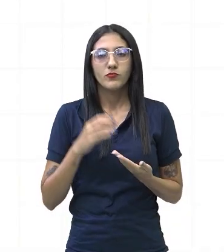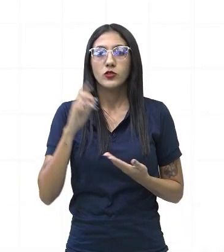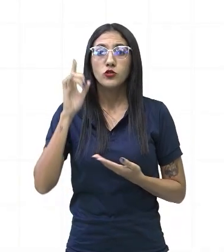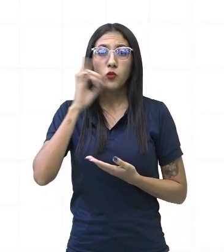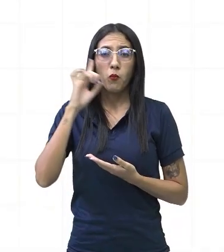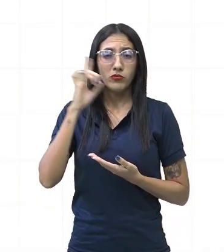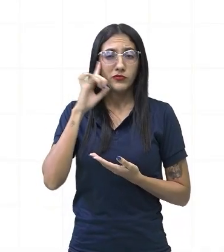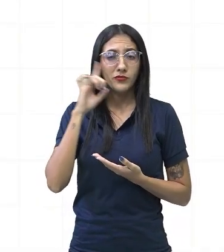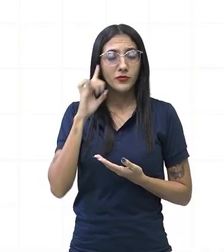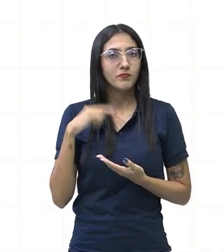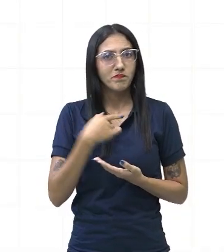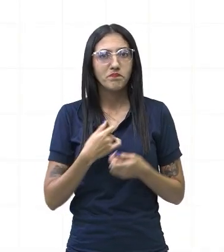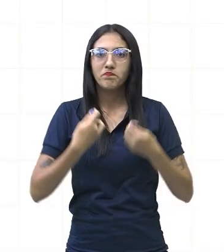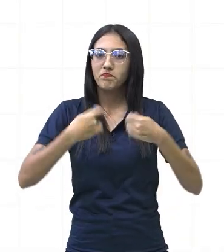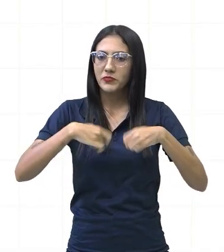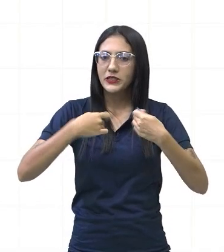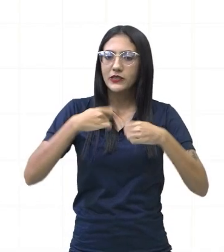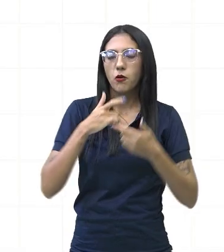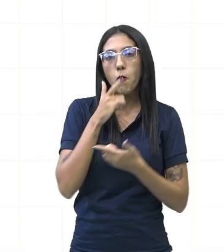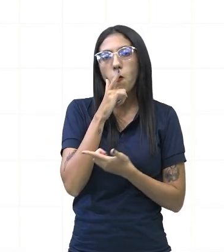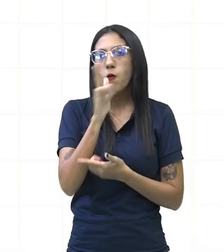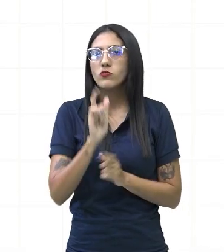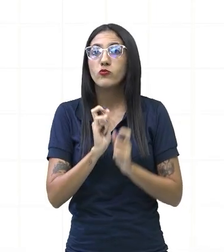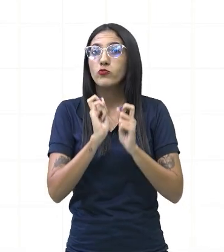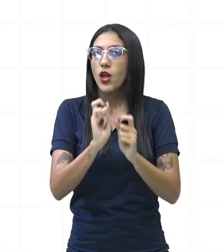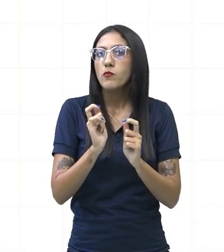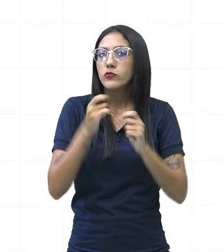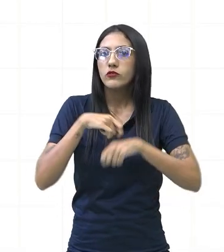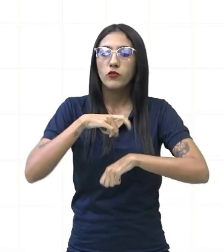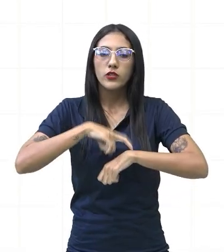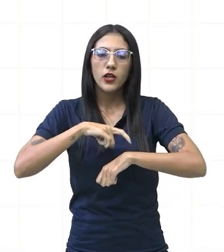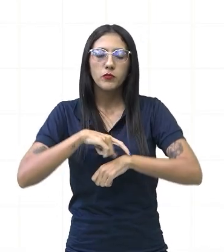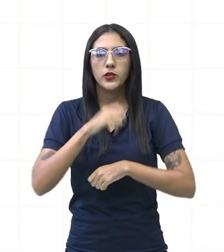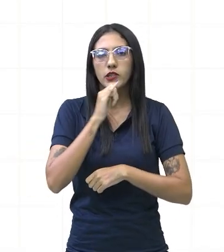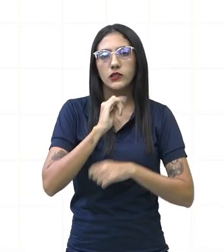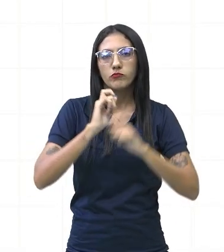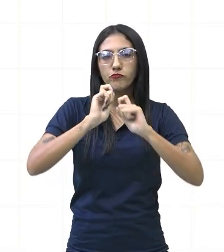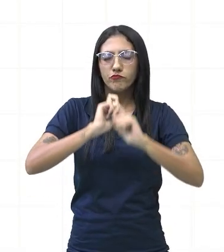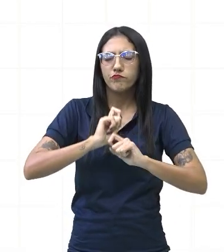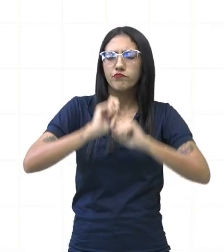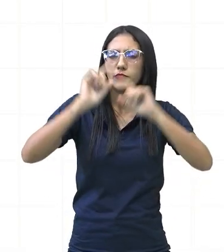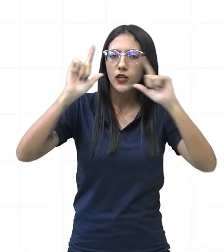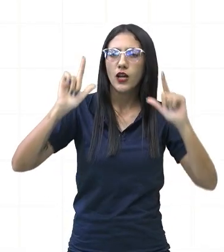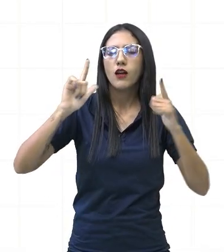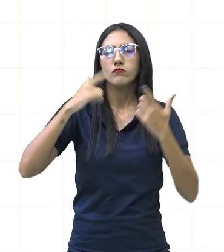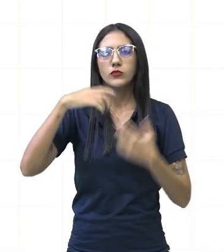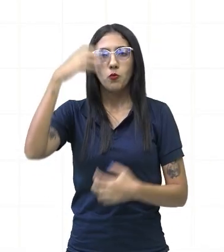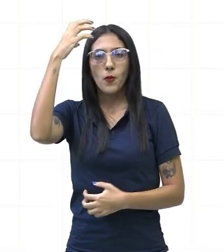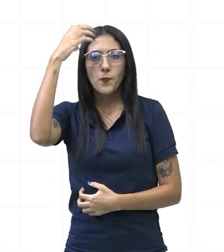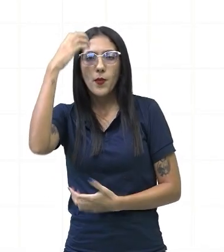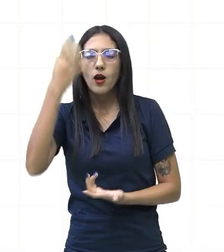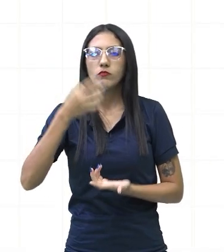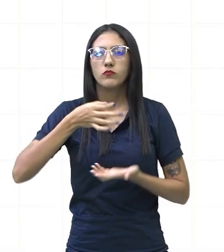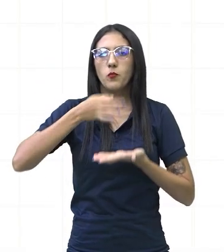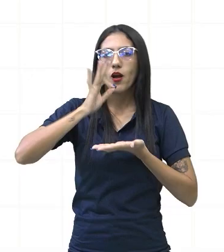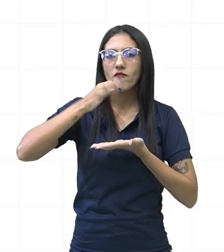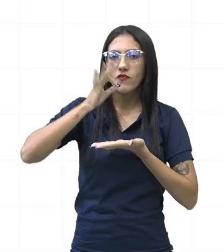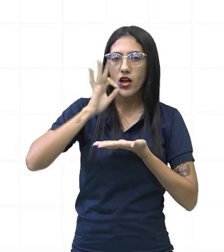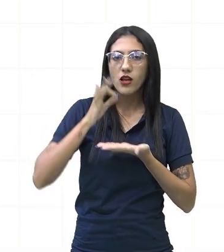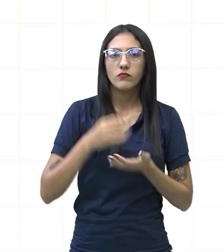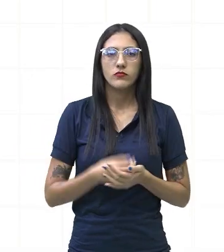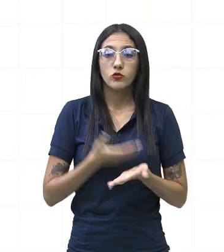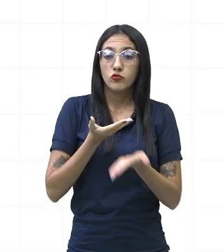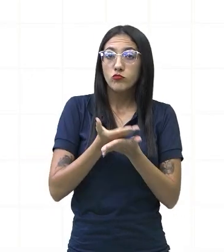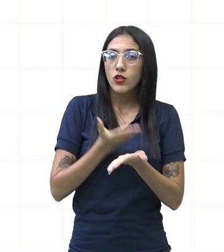precisamos encontrar tempo, né? Tempo para acordar, tomar banho, tomar café,